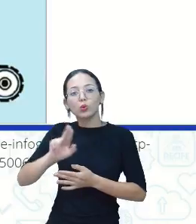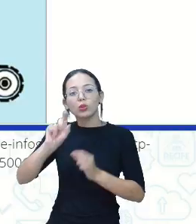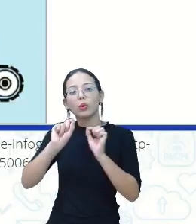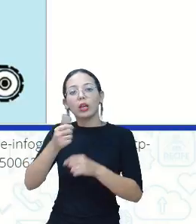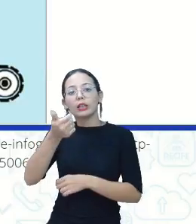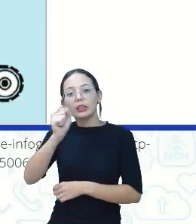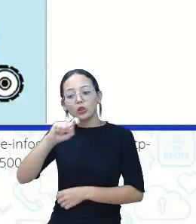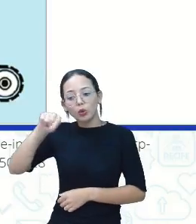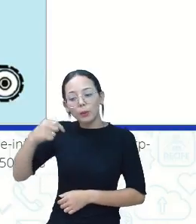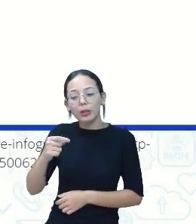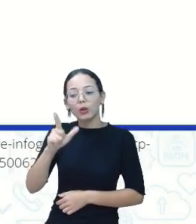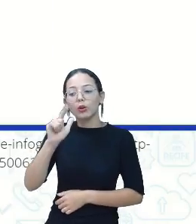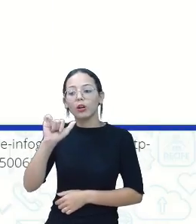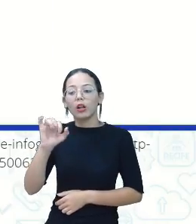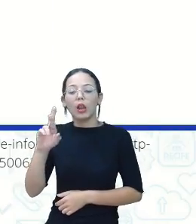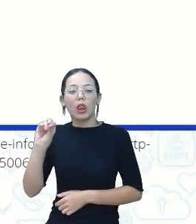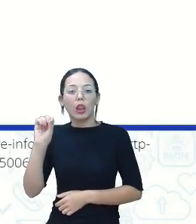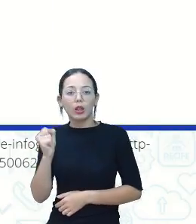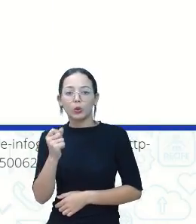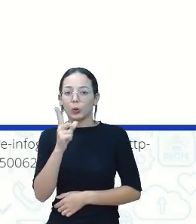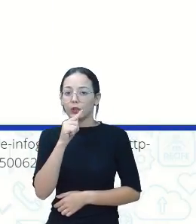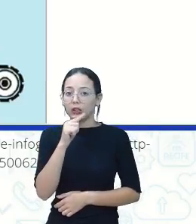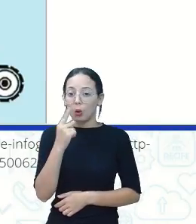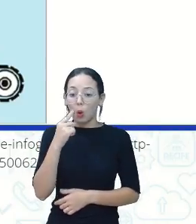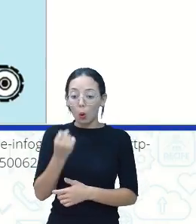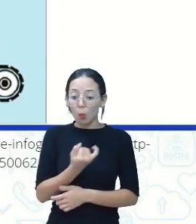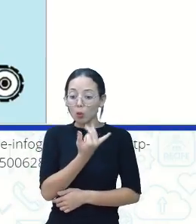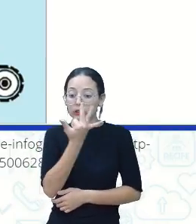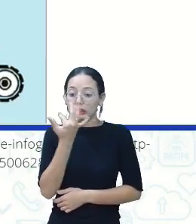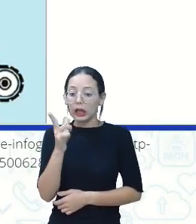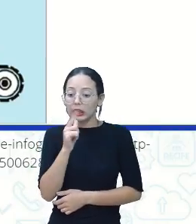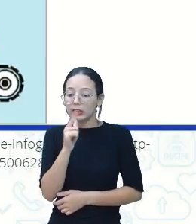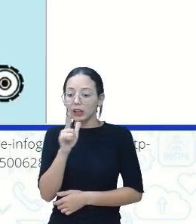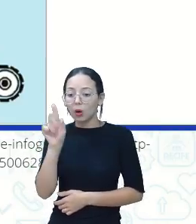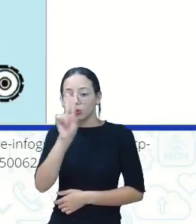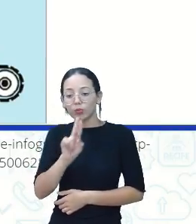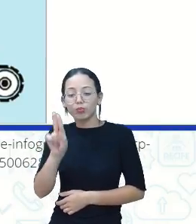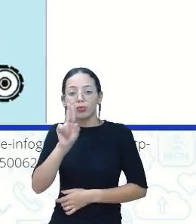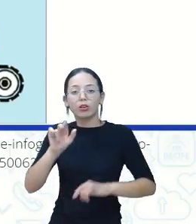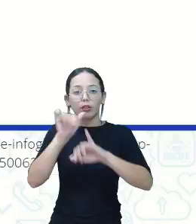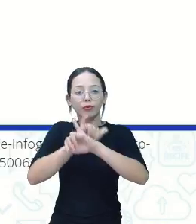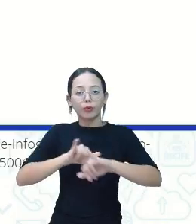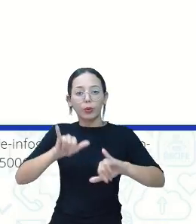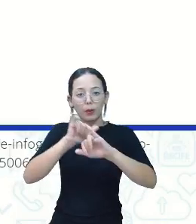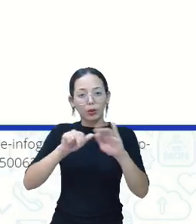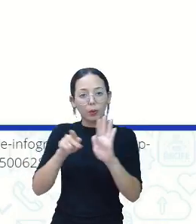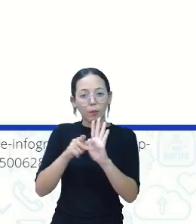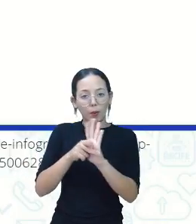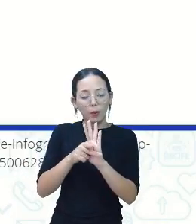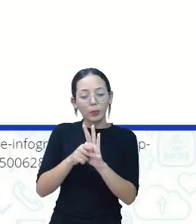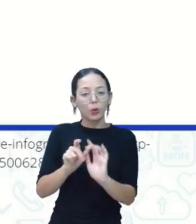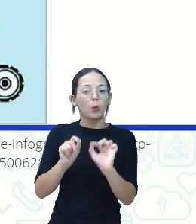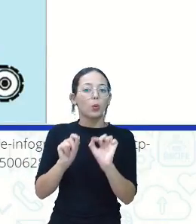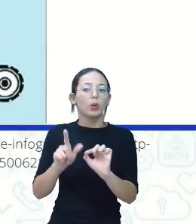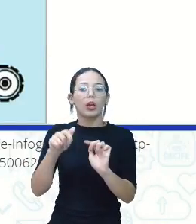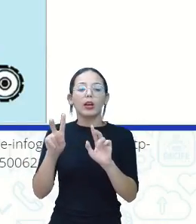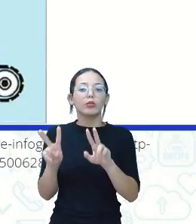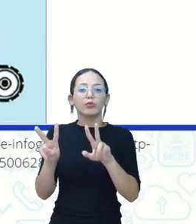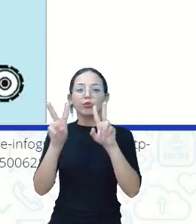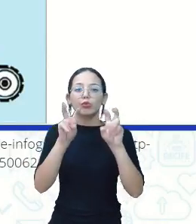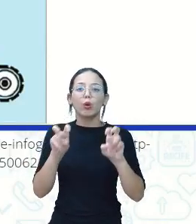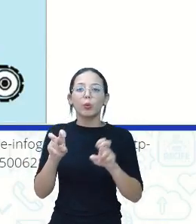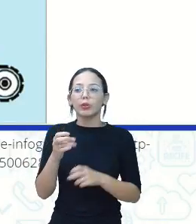litros d'água. Então, perceba que a quantidade de água que está sendo gasta, que está informando esse infográfico aí, é com